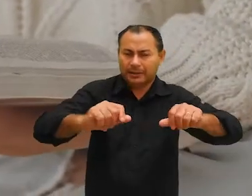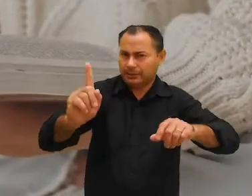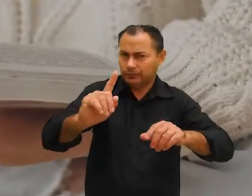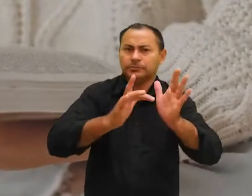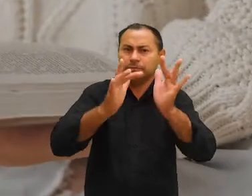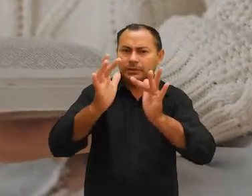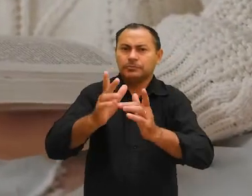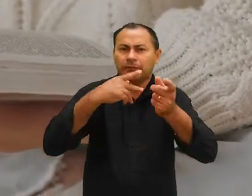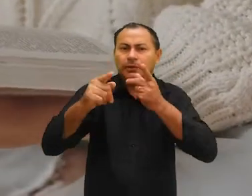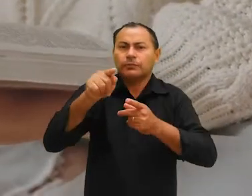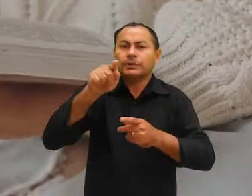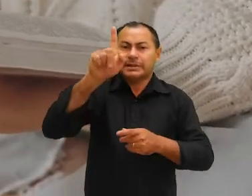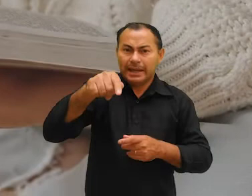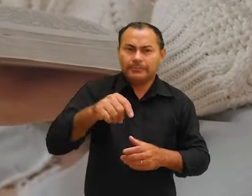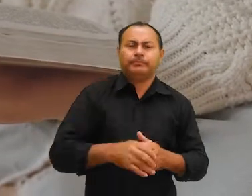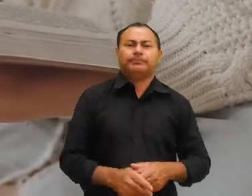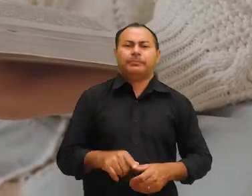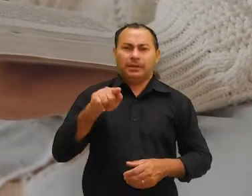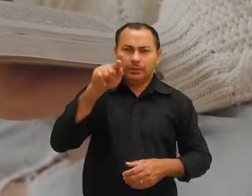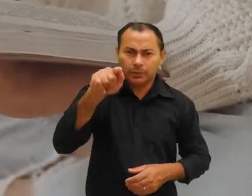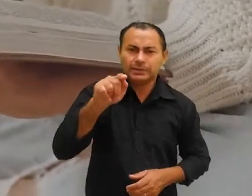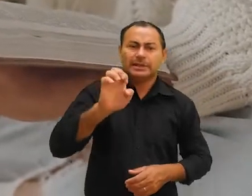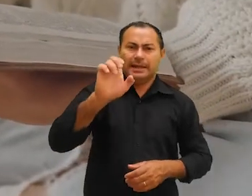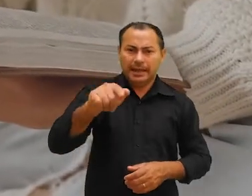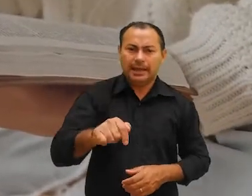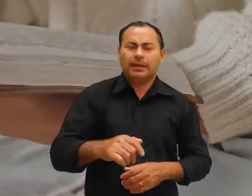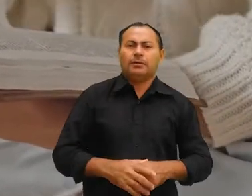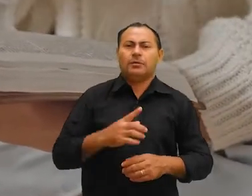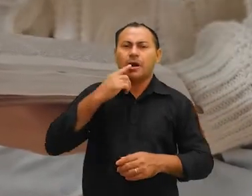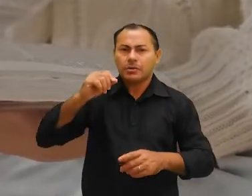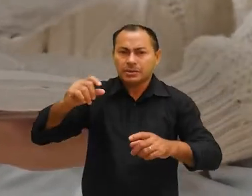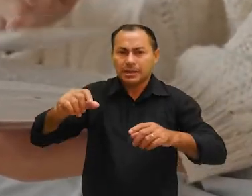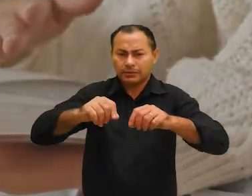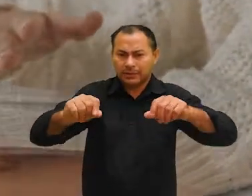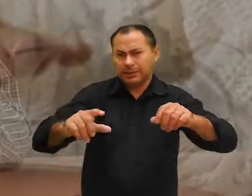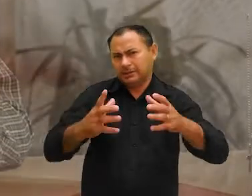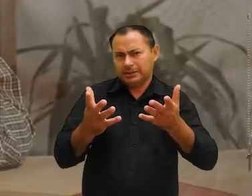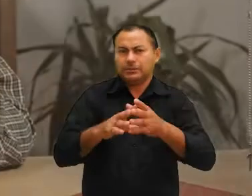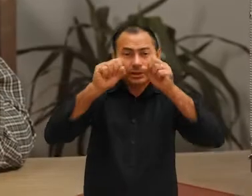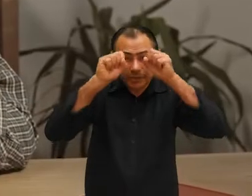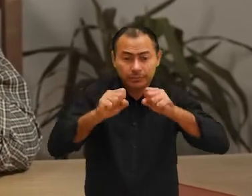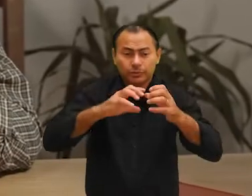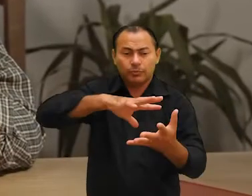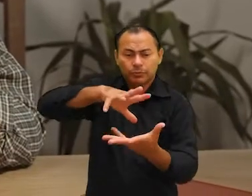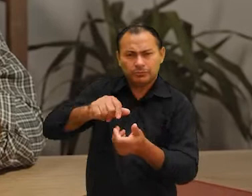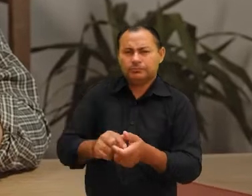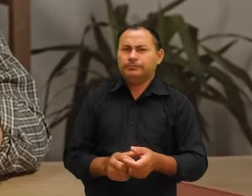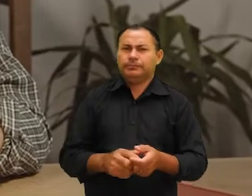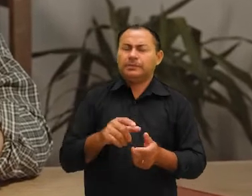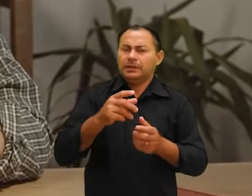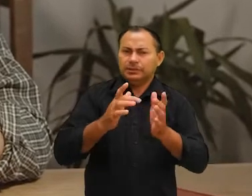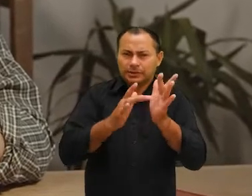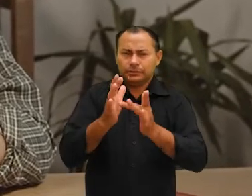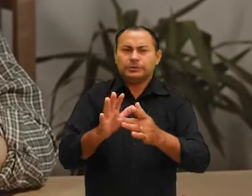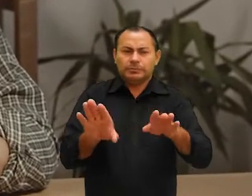não não Jesus falou que você é ele disse olha você é é o sal da terra e ele também disse que